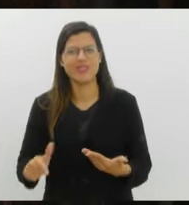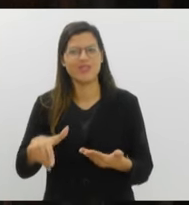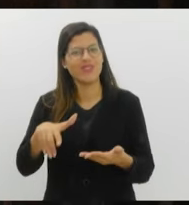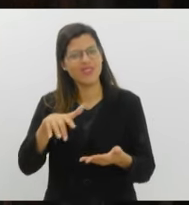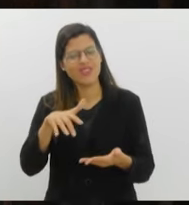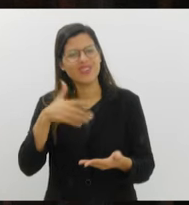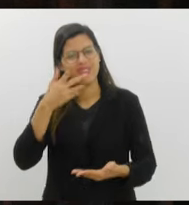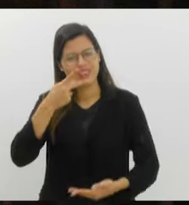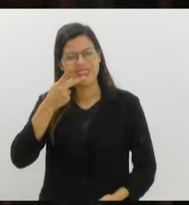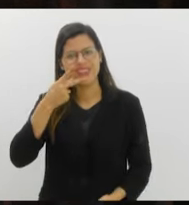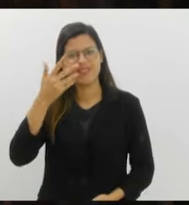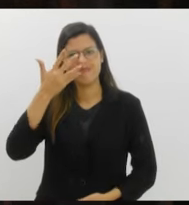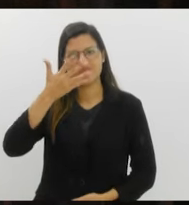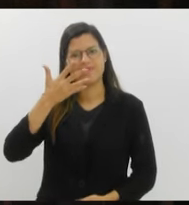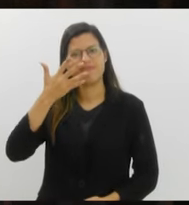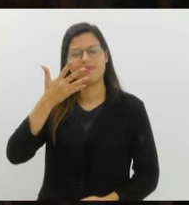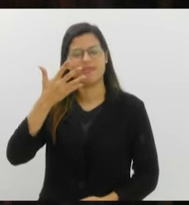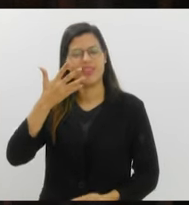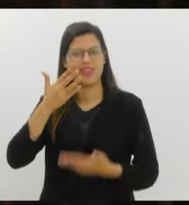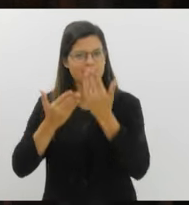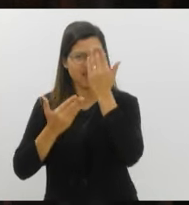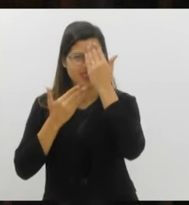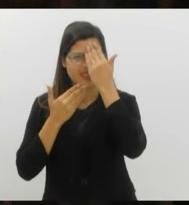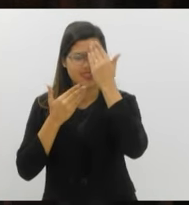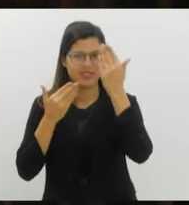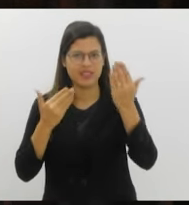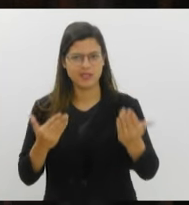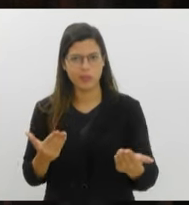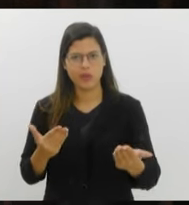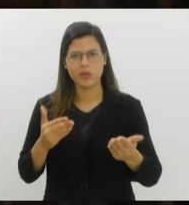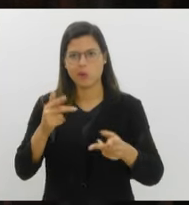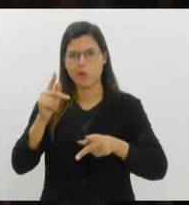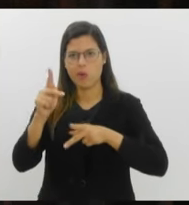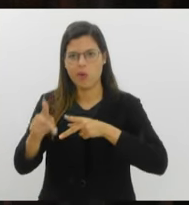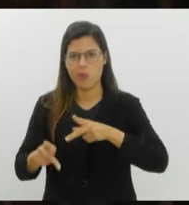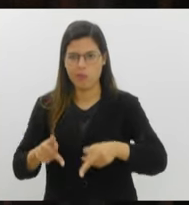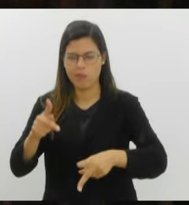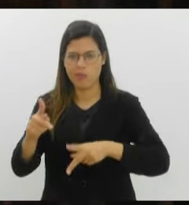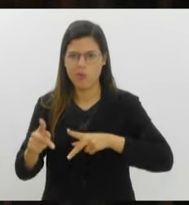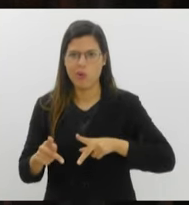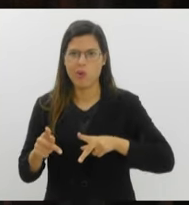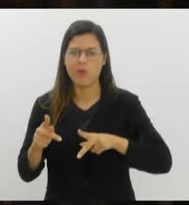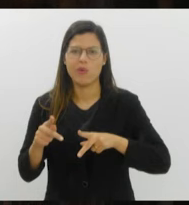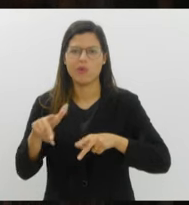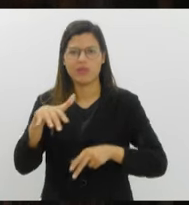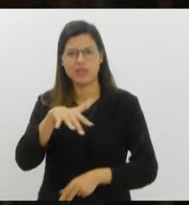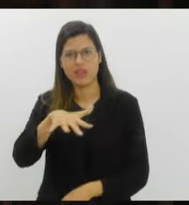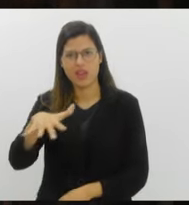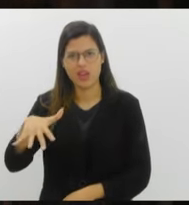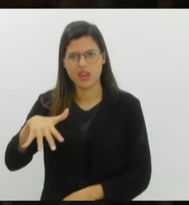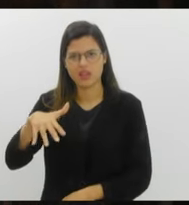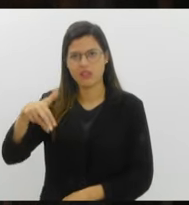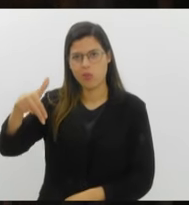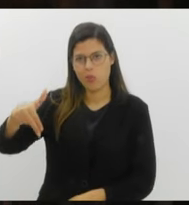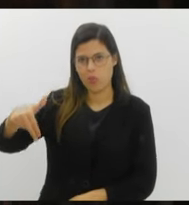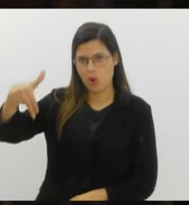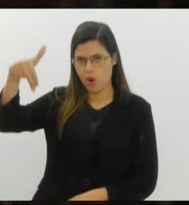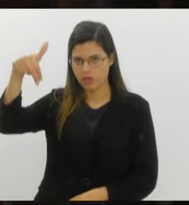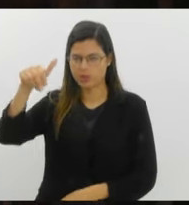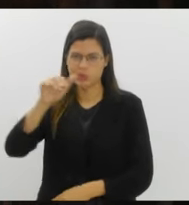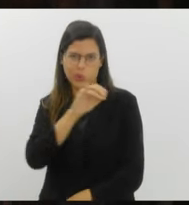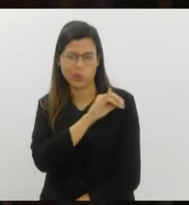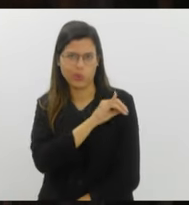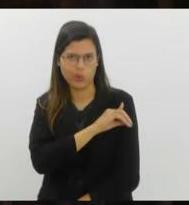registrado a minha gratidão ao povo da região centro-norte fluminense, que